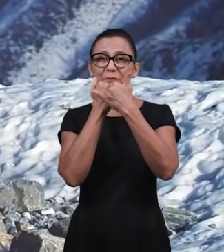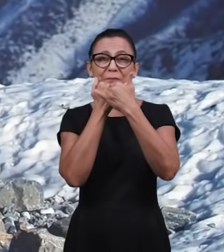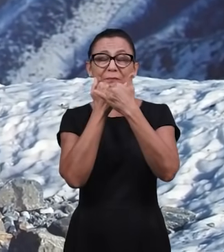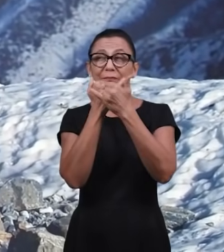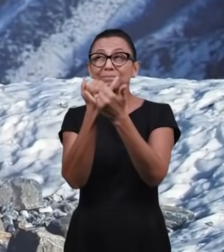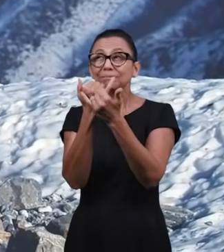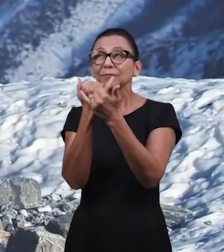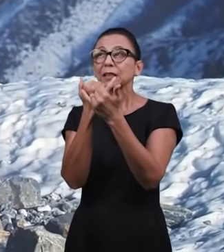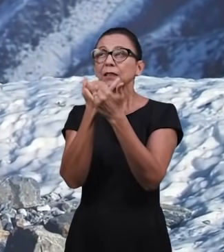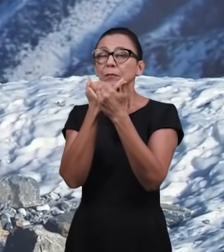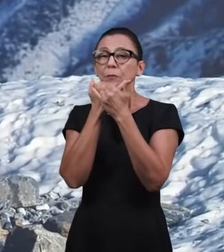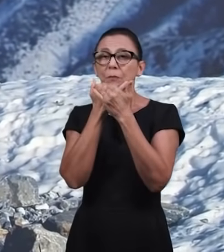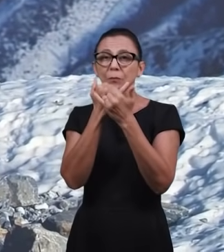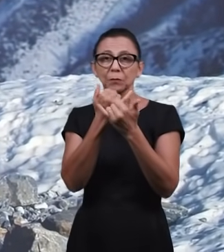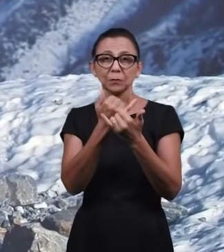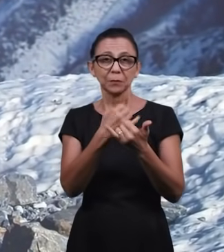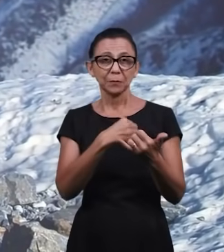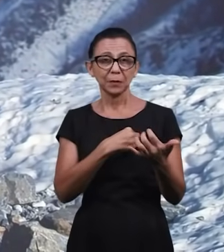imploro